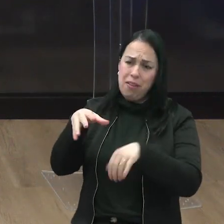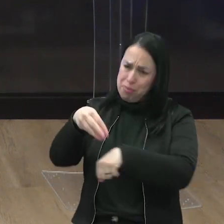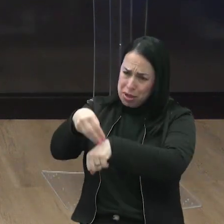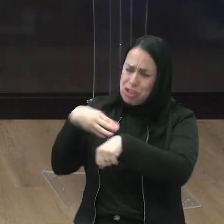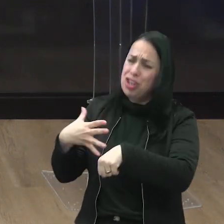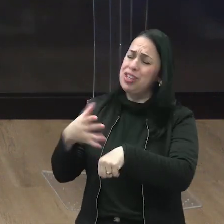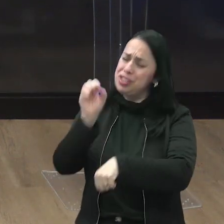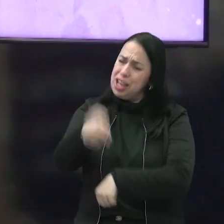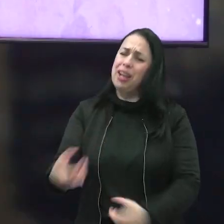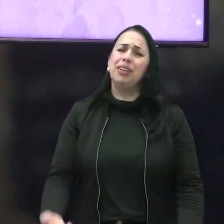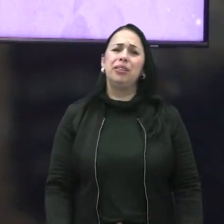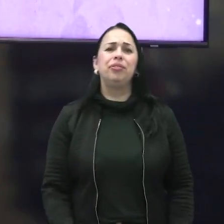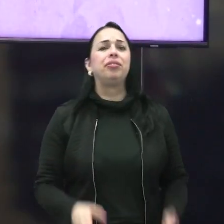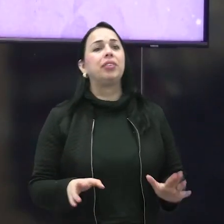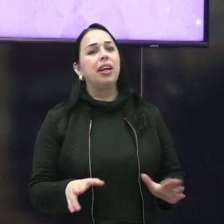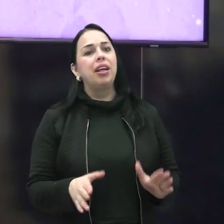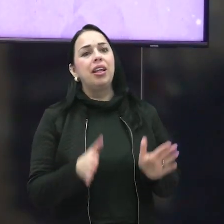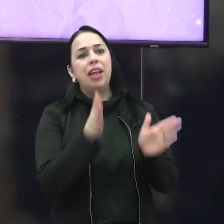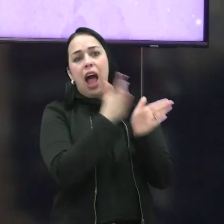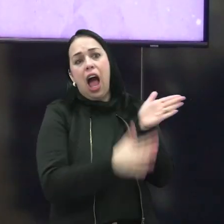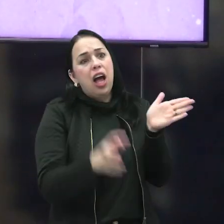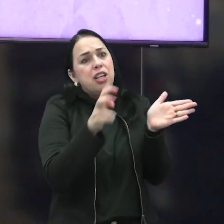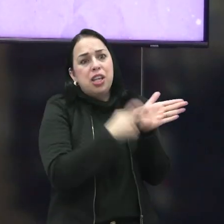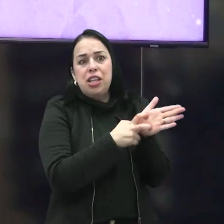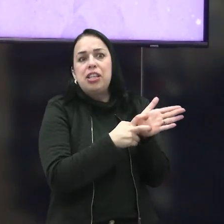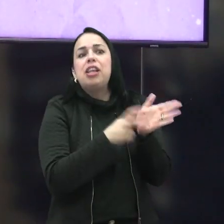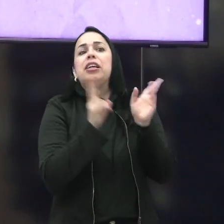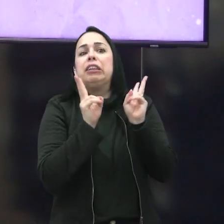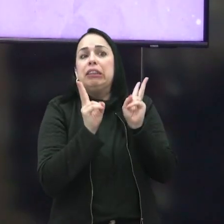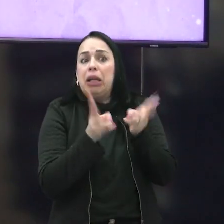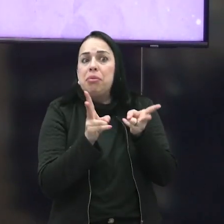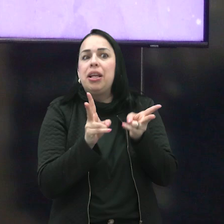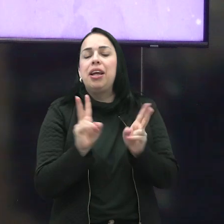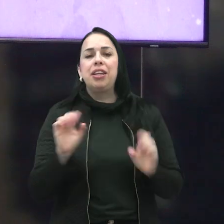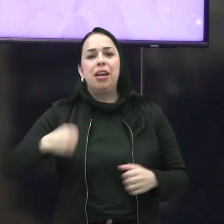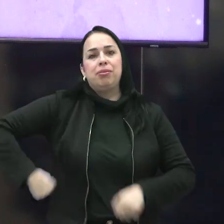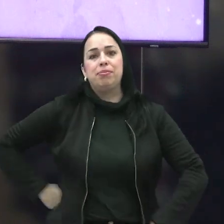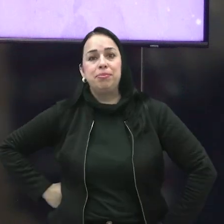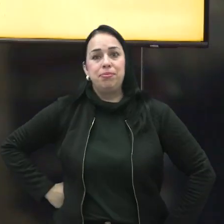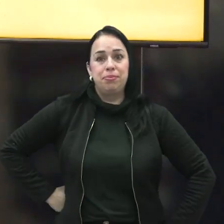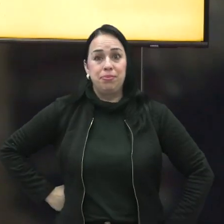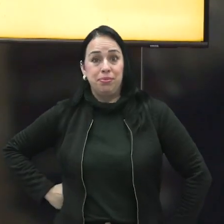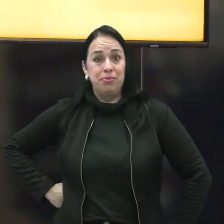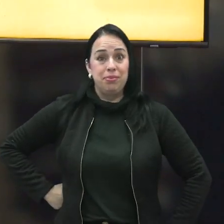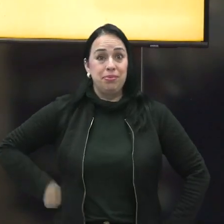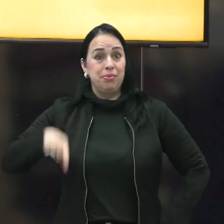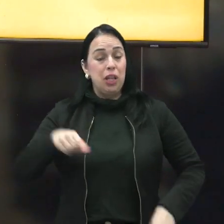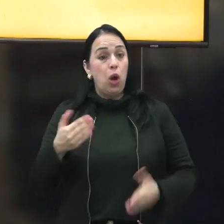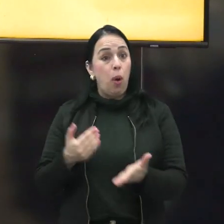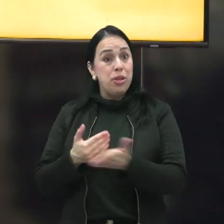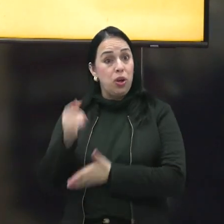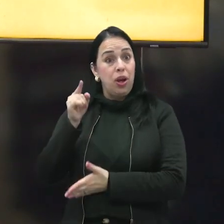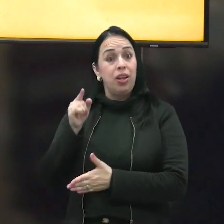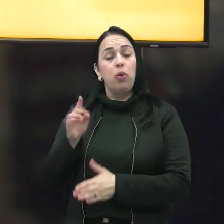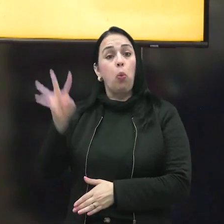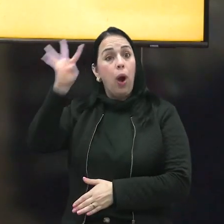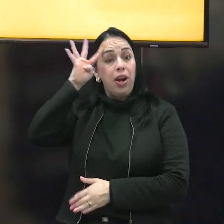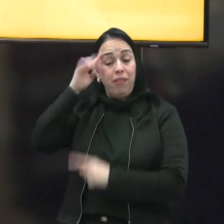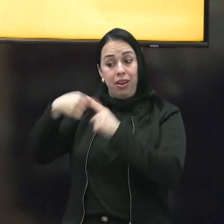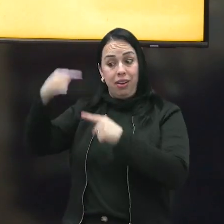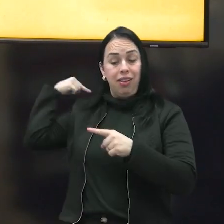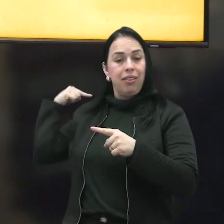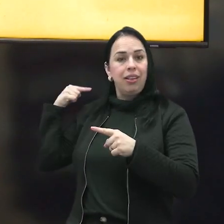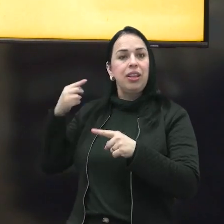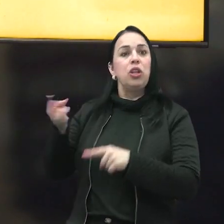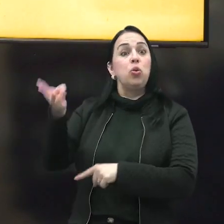sim. Fica tranquila, Fran. A agenda dessa semana segue em ritmo junino. O Arraiá do Sanja começou na